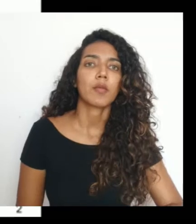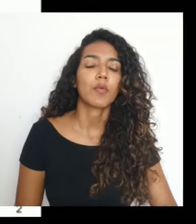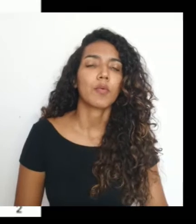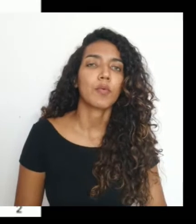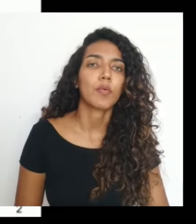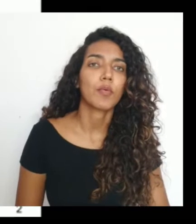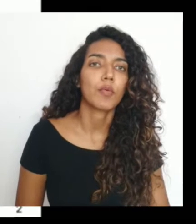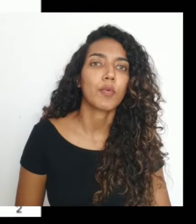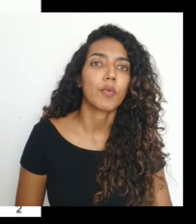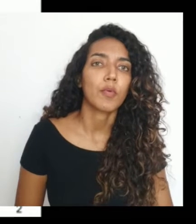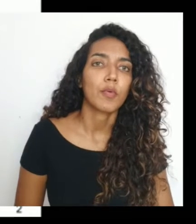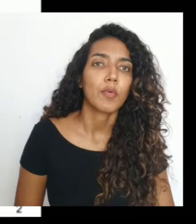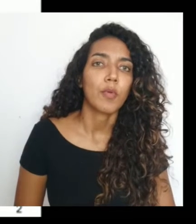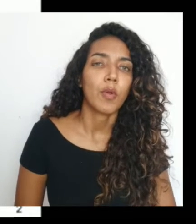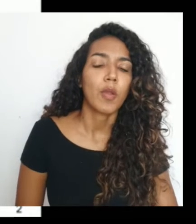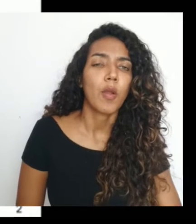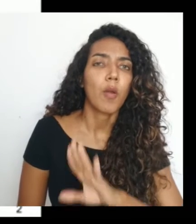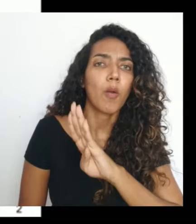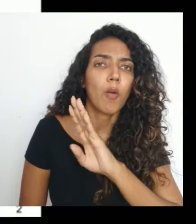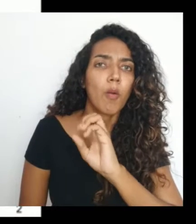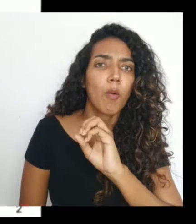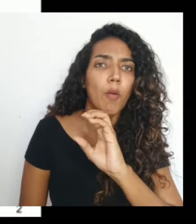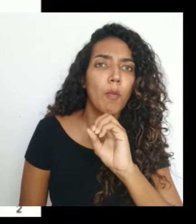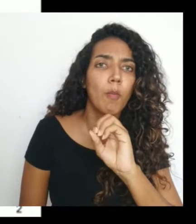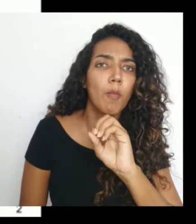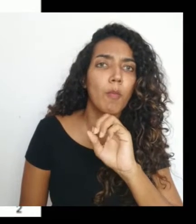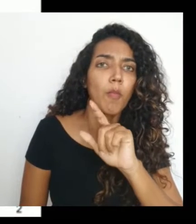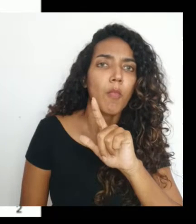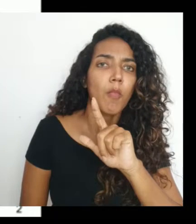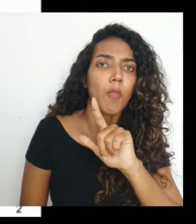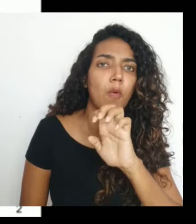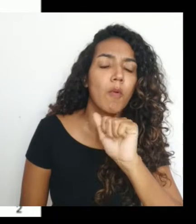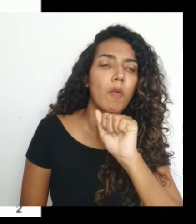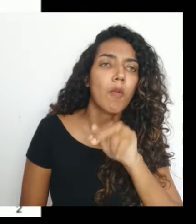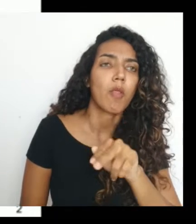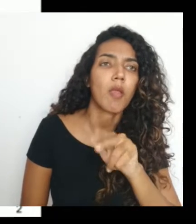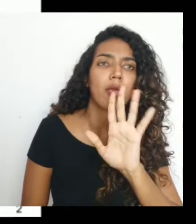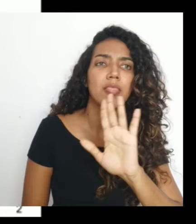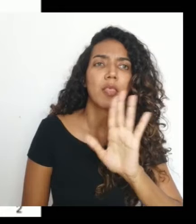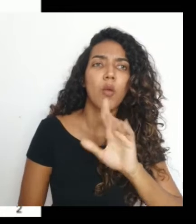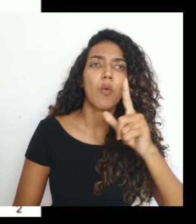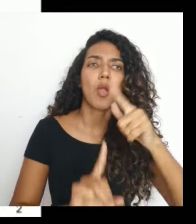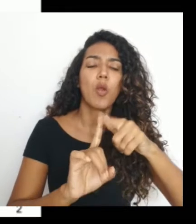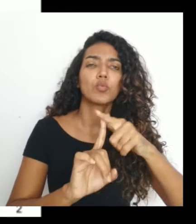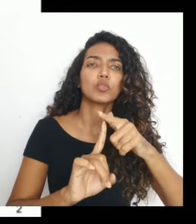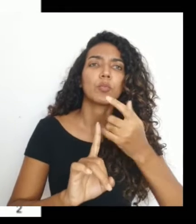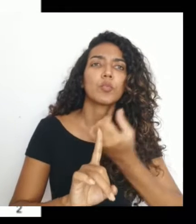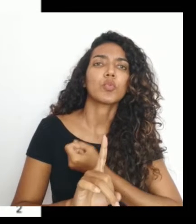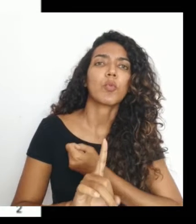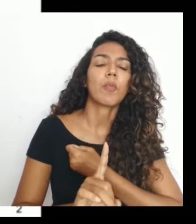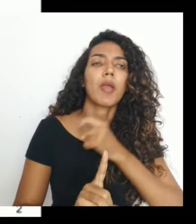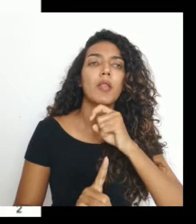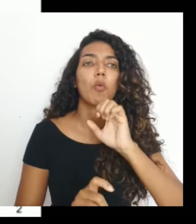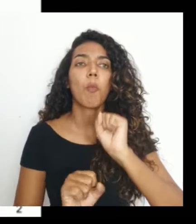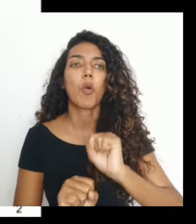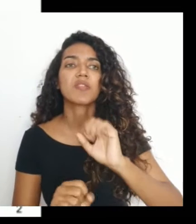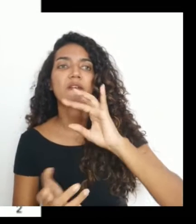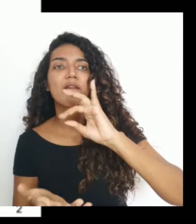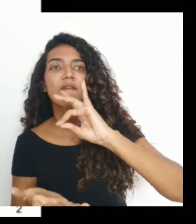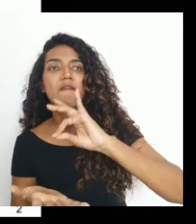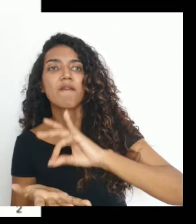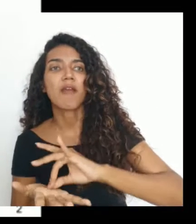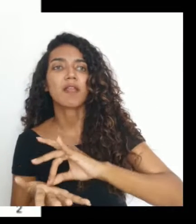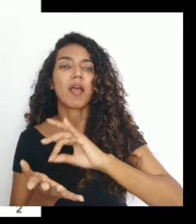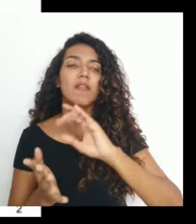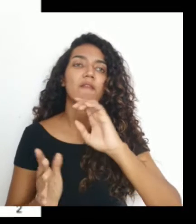Boolean, o tipo Boolean. O tipo Boolean não é um tipo numérico, é um tipo que só pode ser verdadeiro ou falso. Diferente de C, Java só aceita